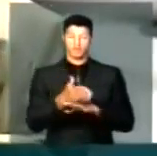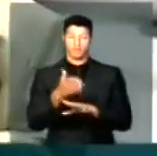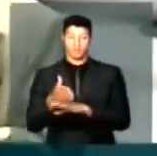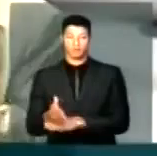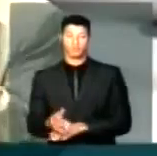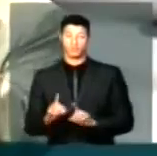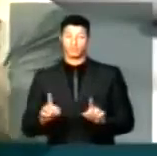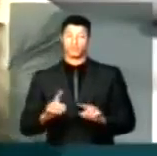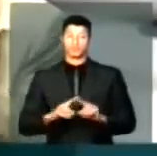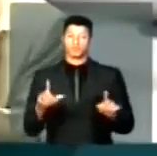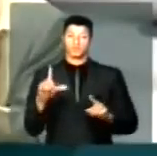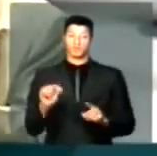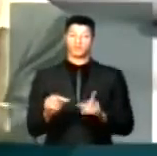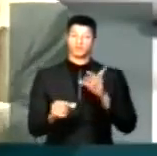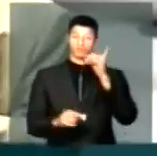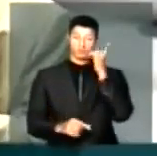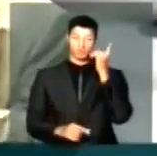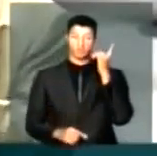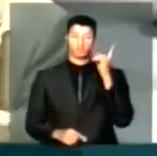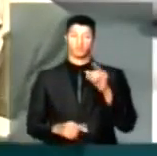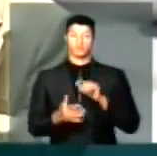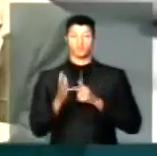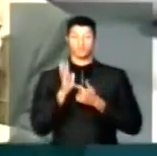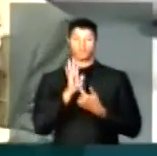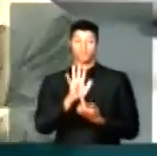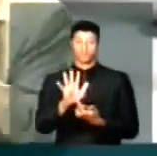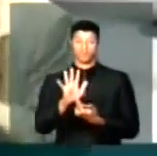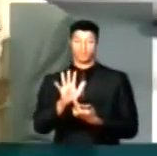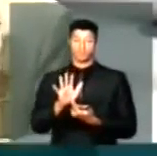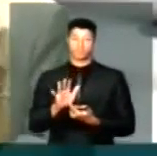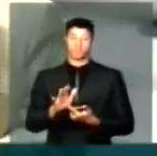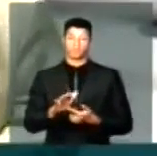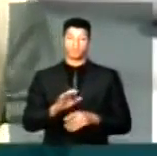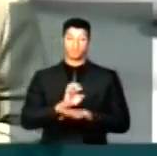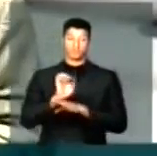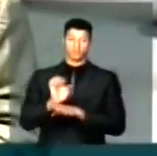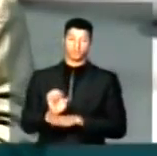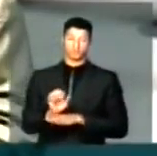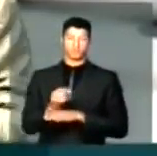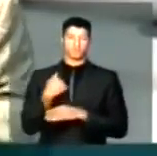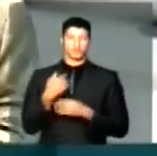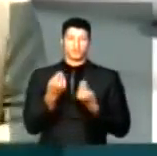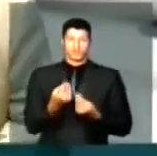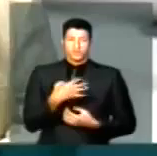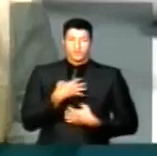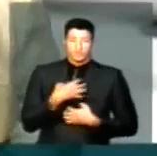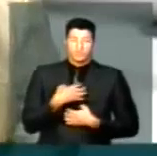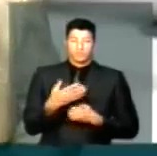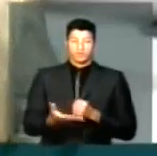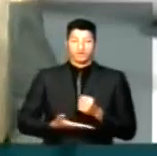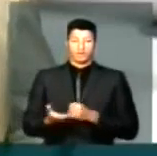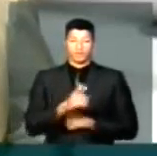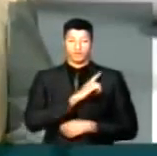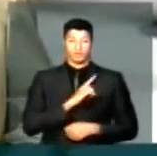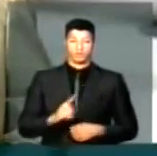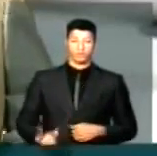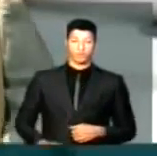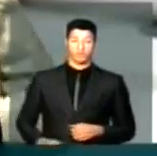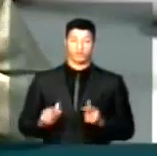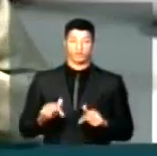participar. Mas isso, deputada, mostra exatamente o estado de espírito da base do governo nessa